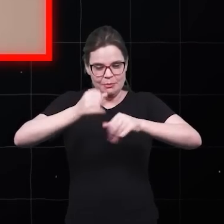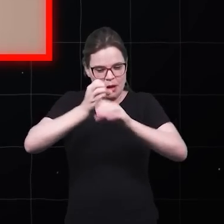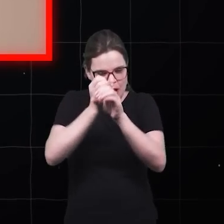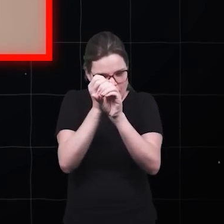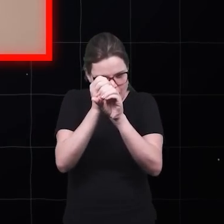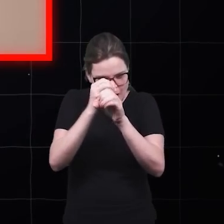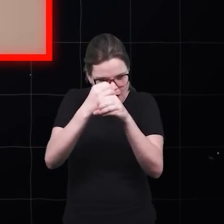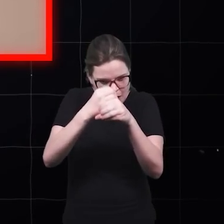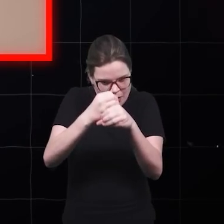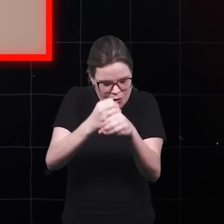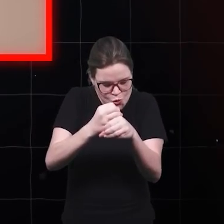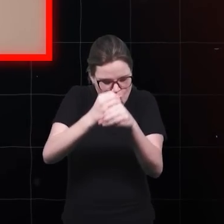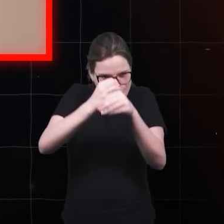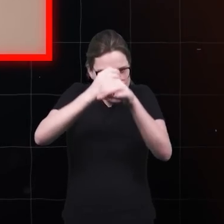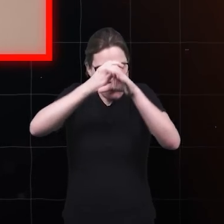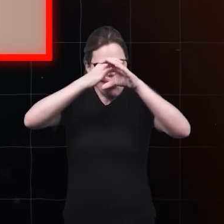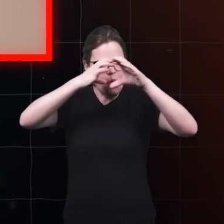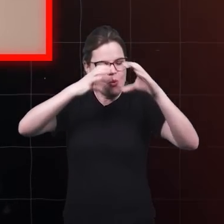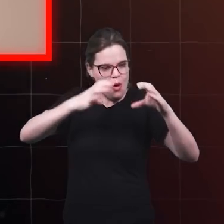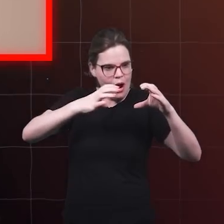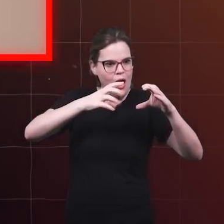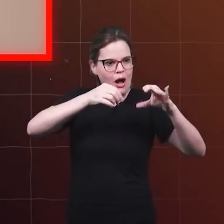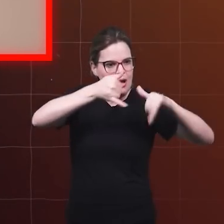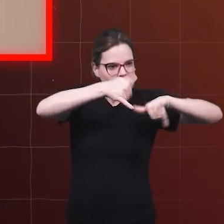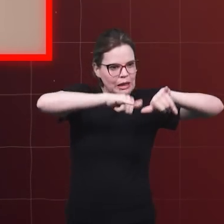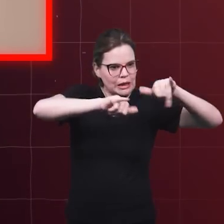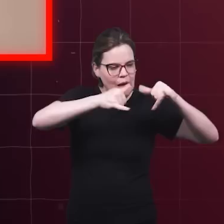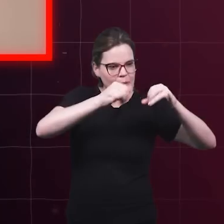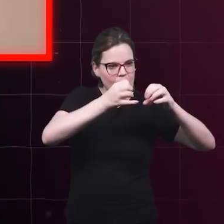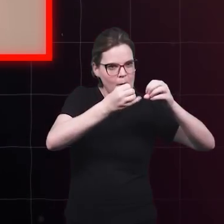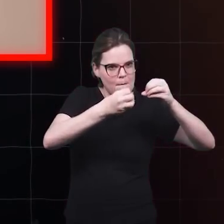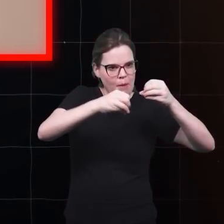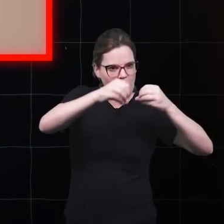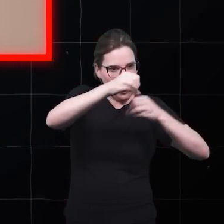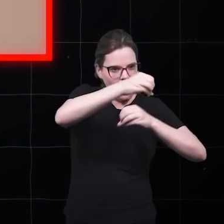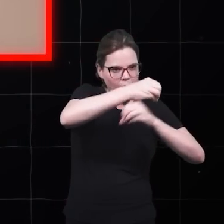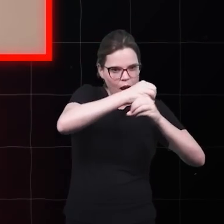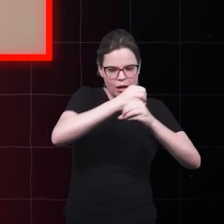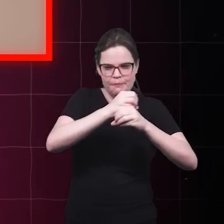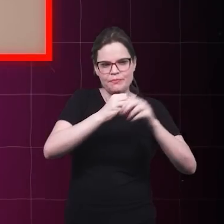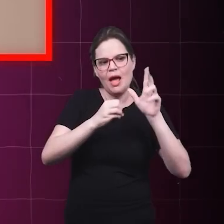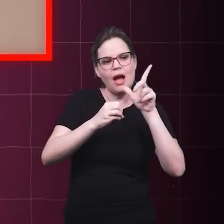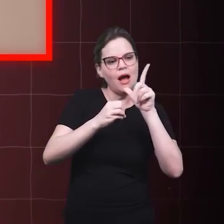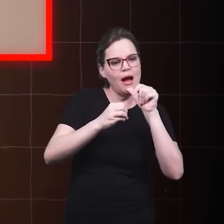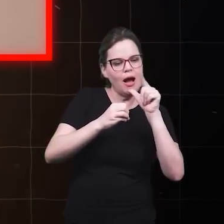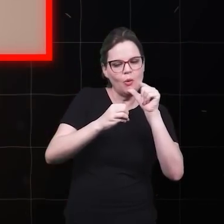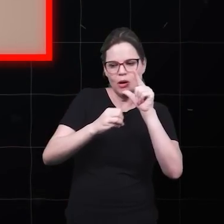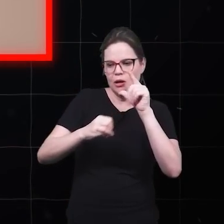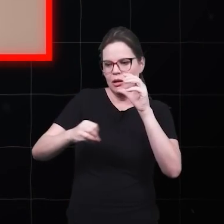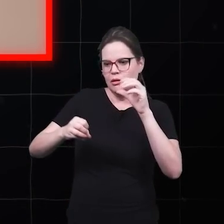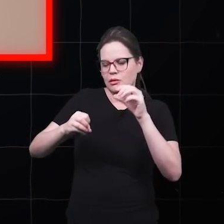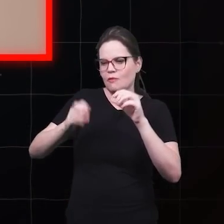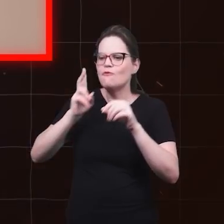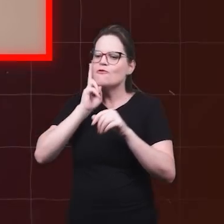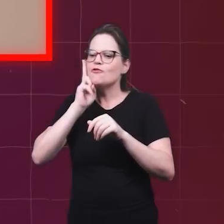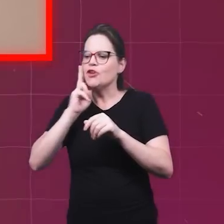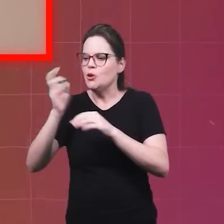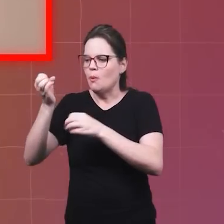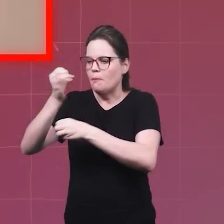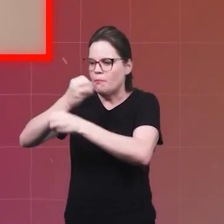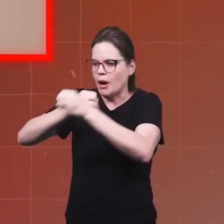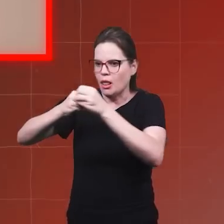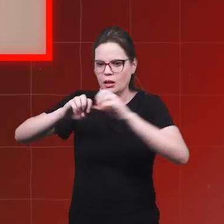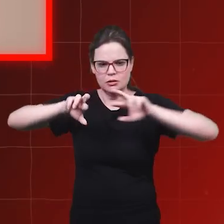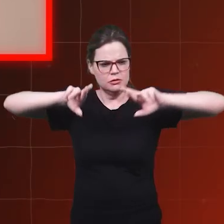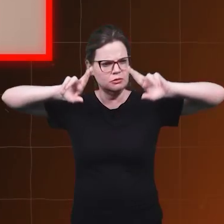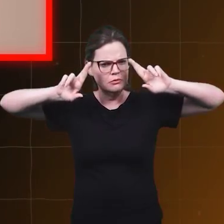pegamos a composição química do vinho, nós vemos que as suas composições são completamente diferentes. E